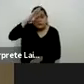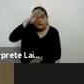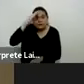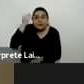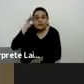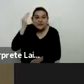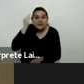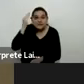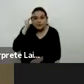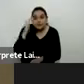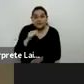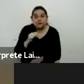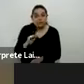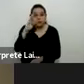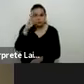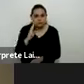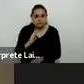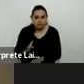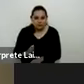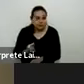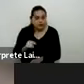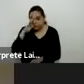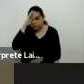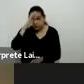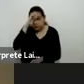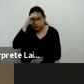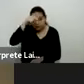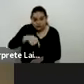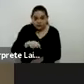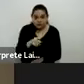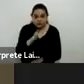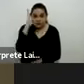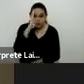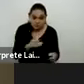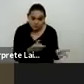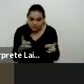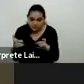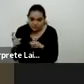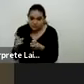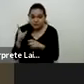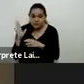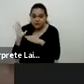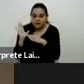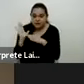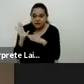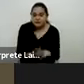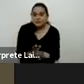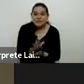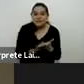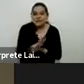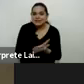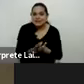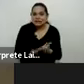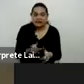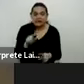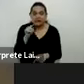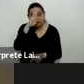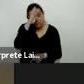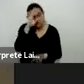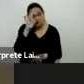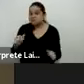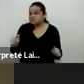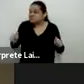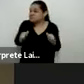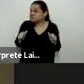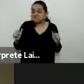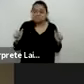isentou da gestão do processo da pandemia. E aí ficou tentando